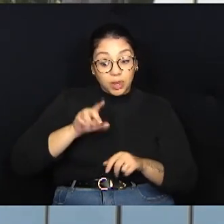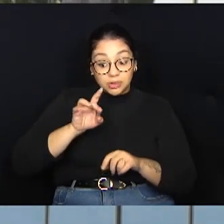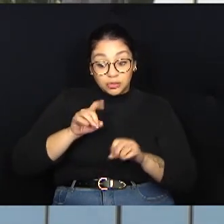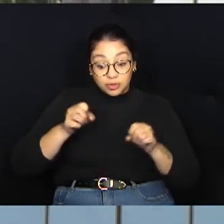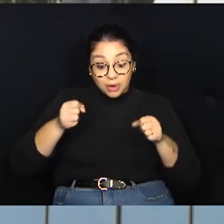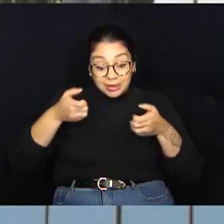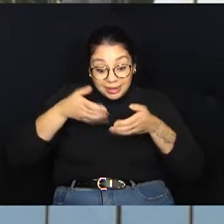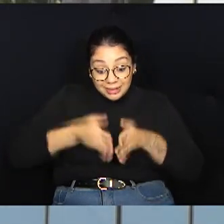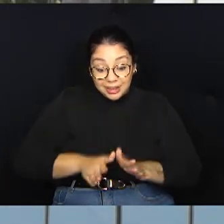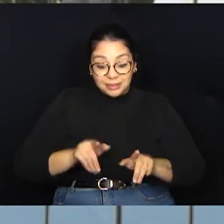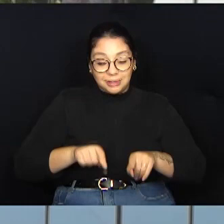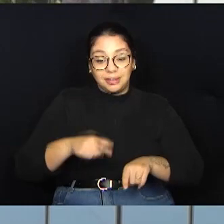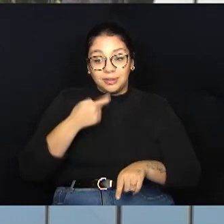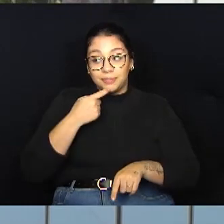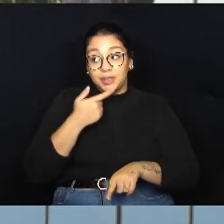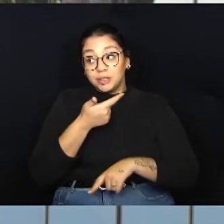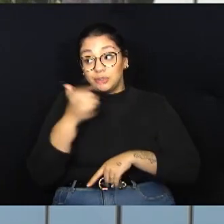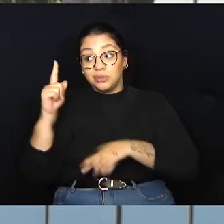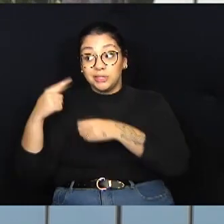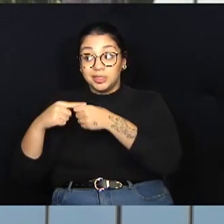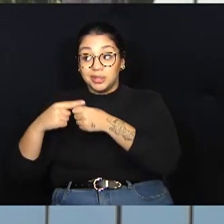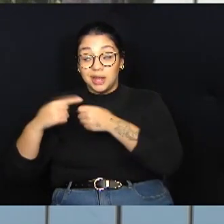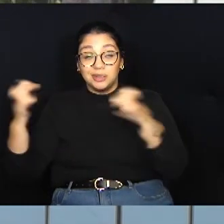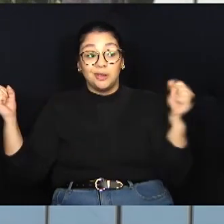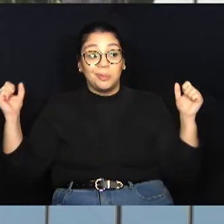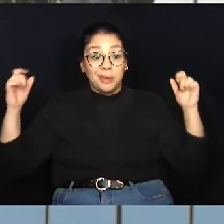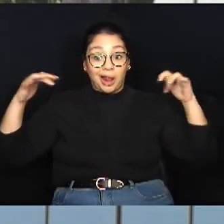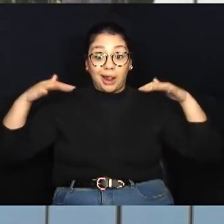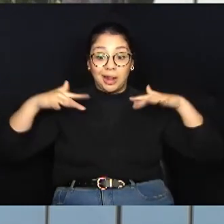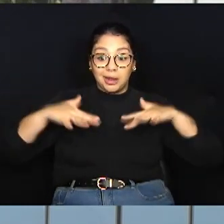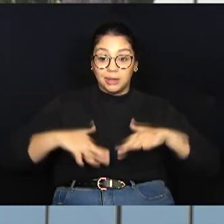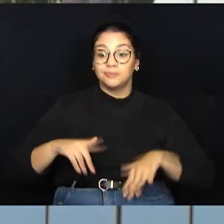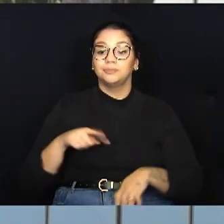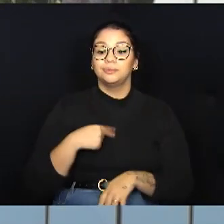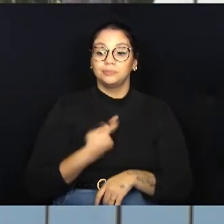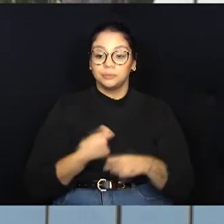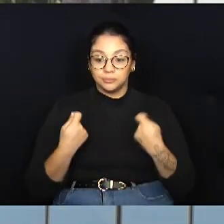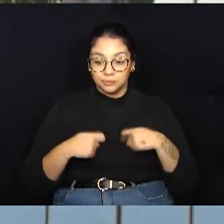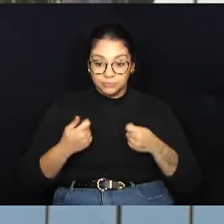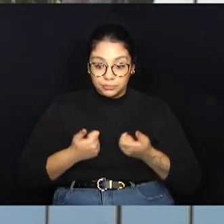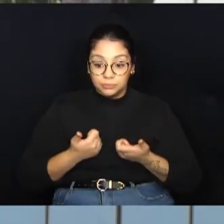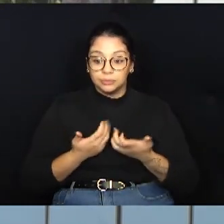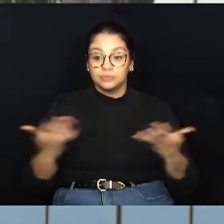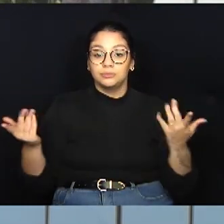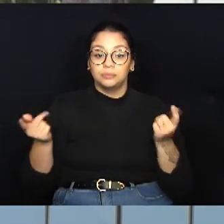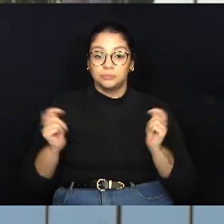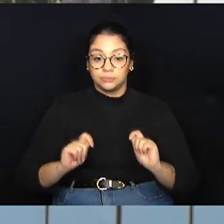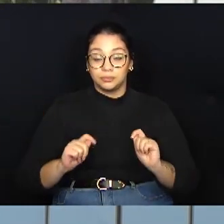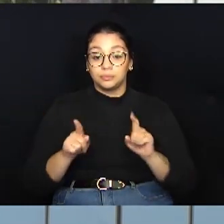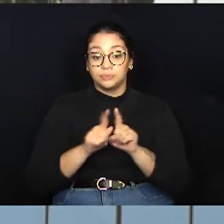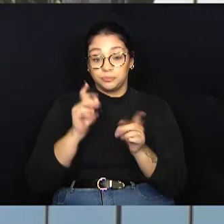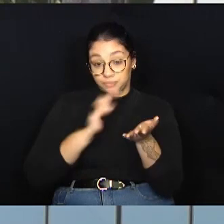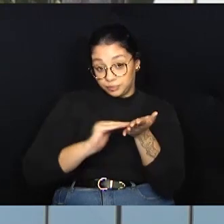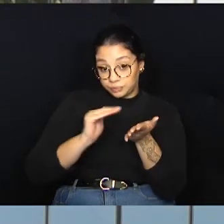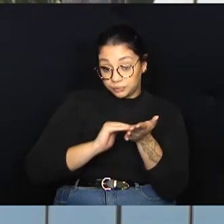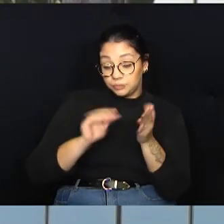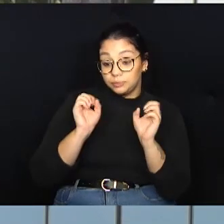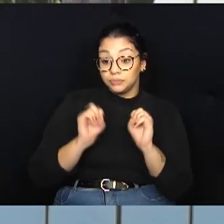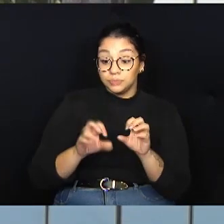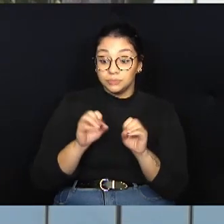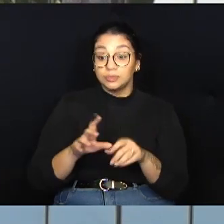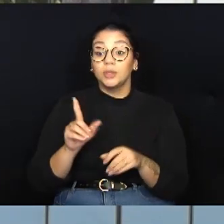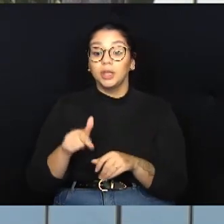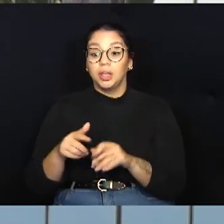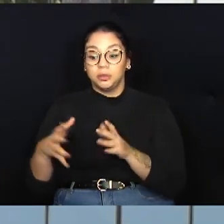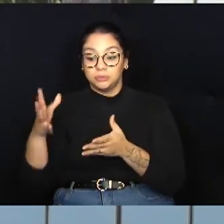pessoas que vêm de fora, continuamente. E nós temos que estar sempre oferecendo condições. E a Secretaria da Educação, sempre, através da